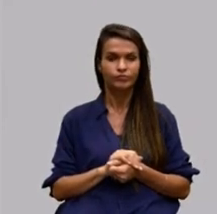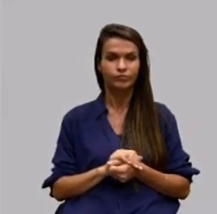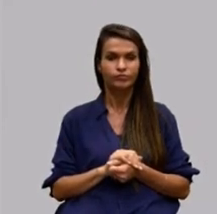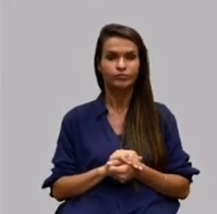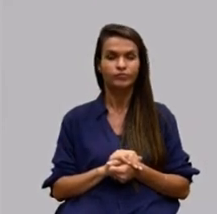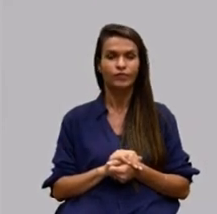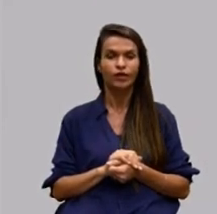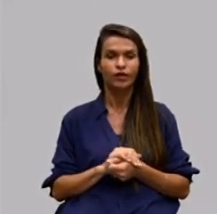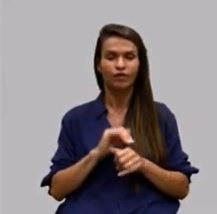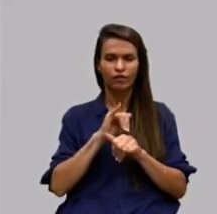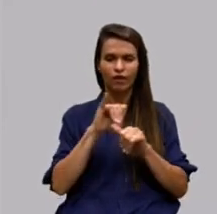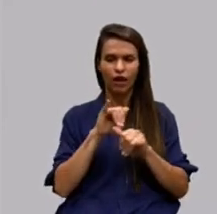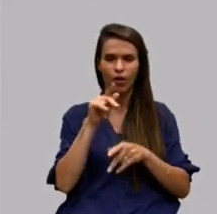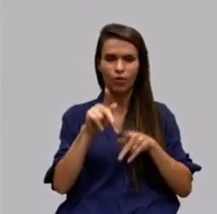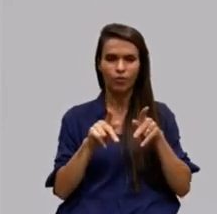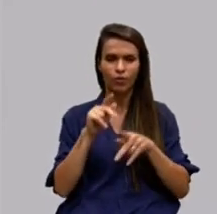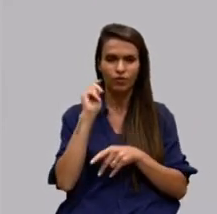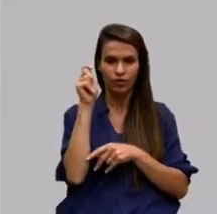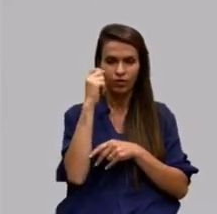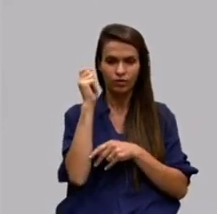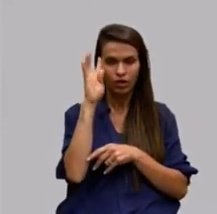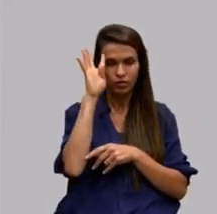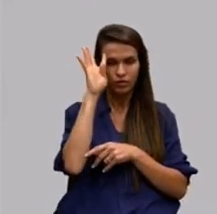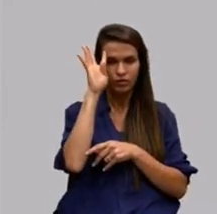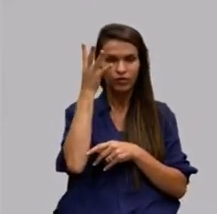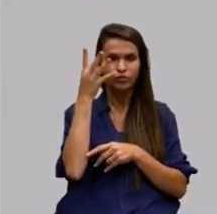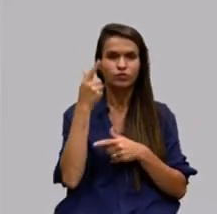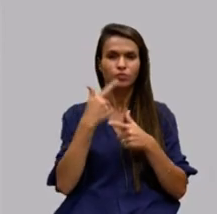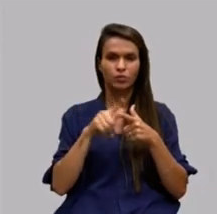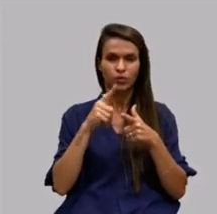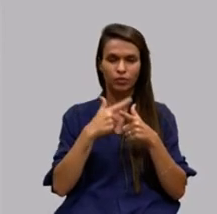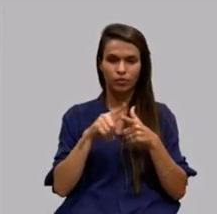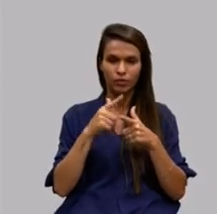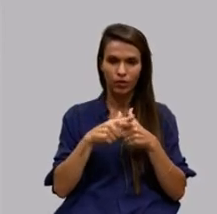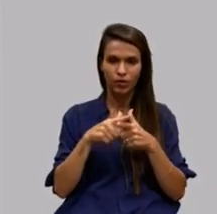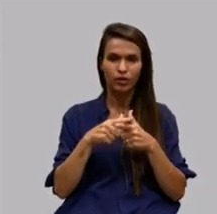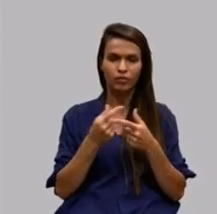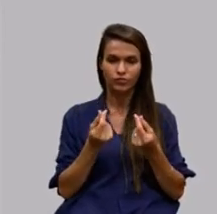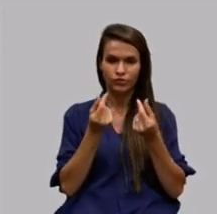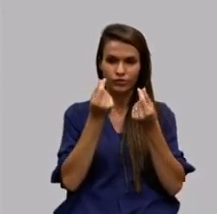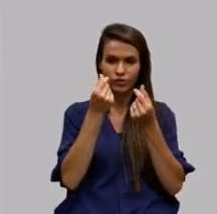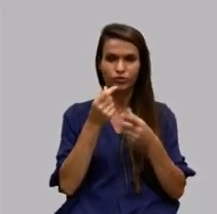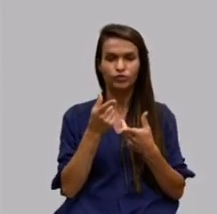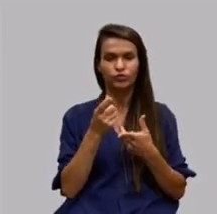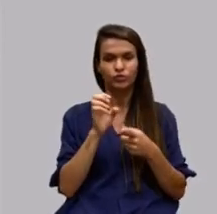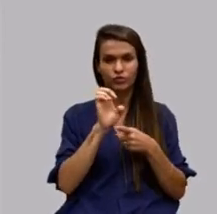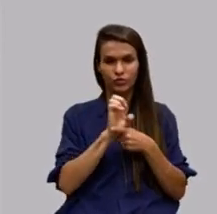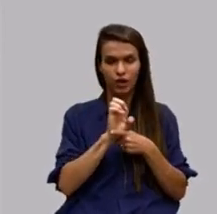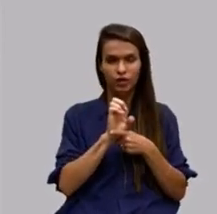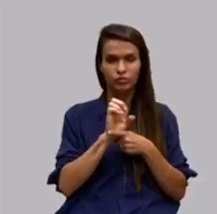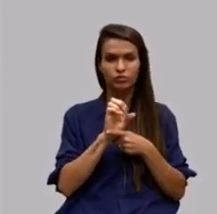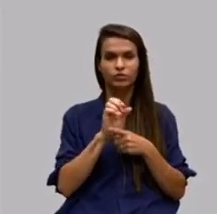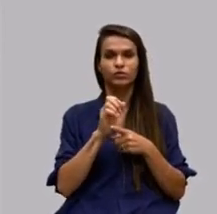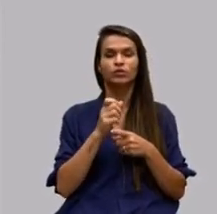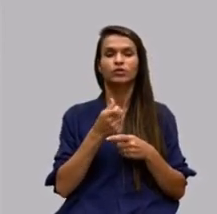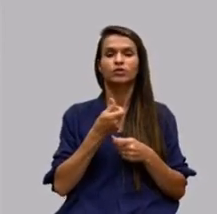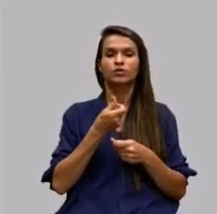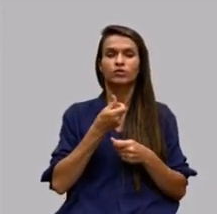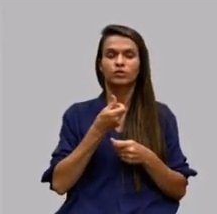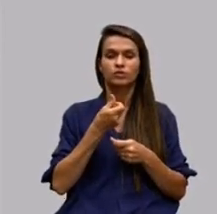gaúcho que isso resolveria as finanças públicas do Estado. Passados 6 meses, ele venha por 6 meses do